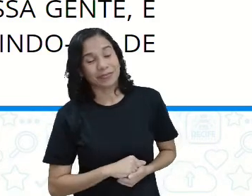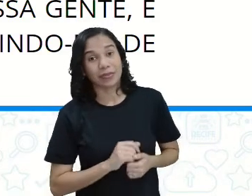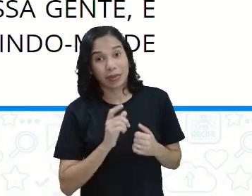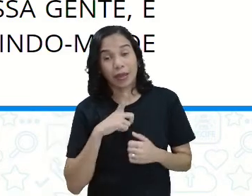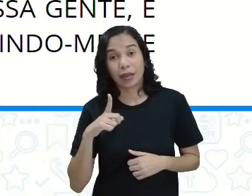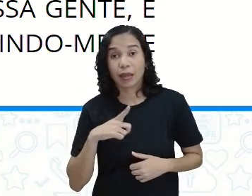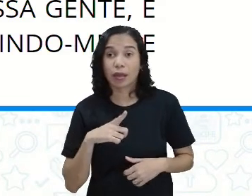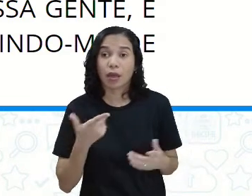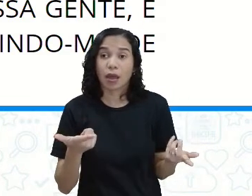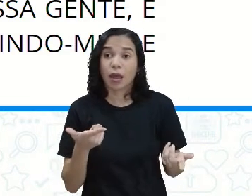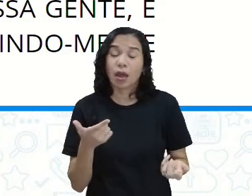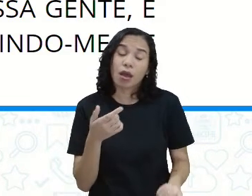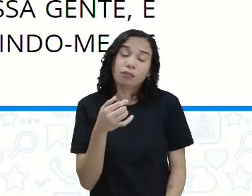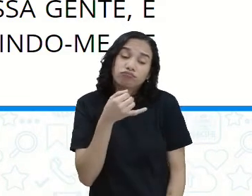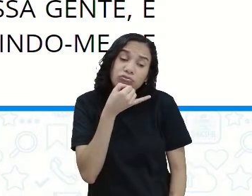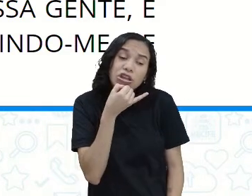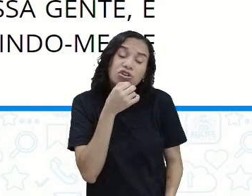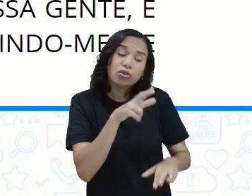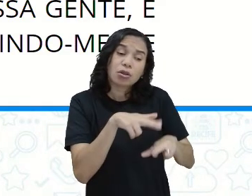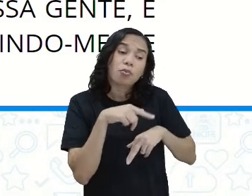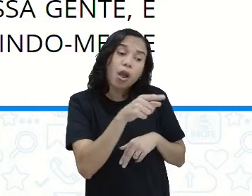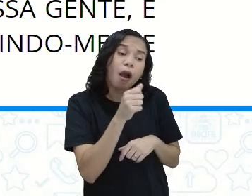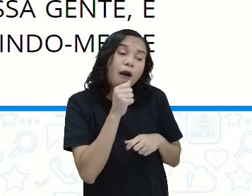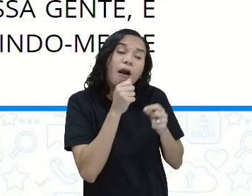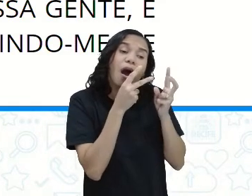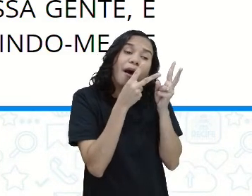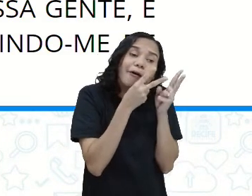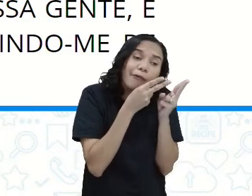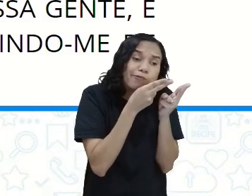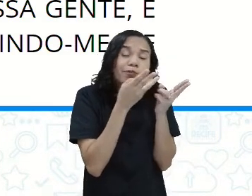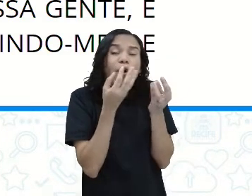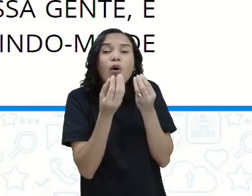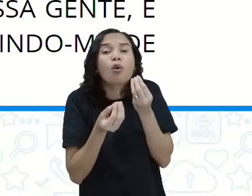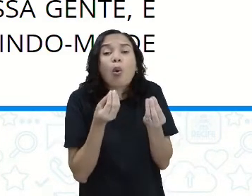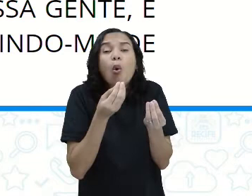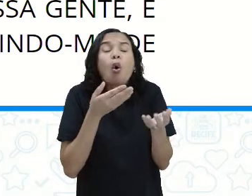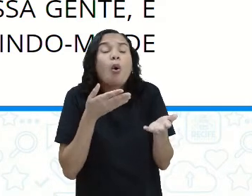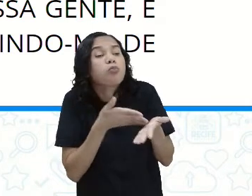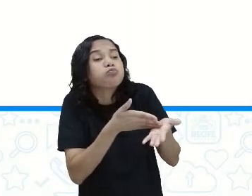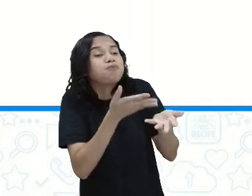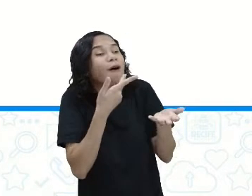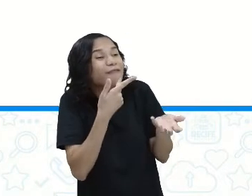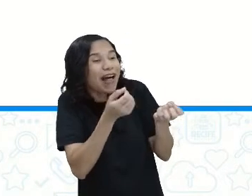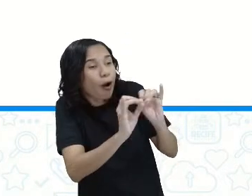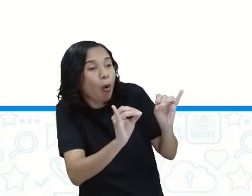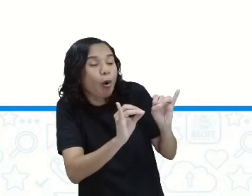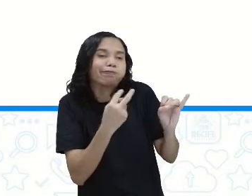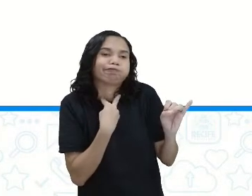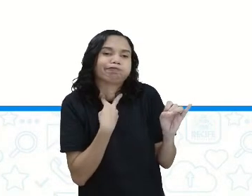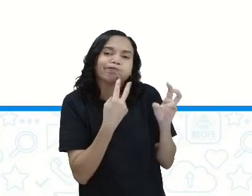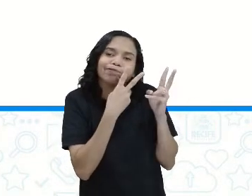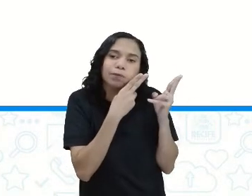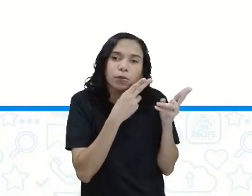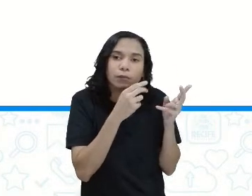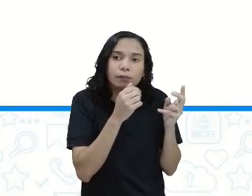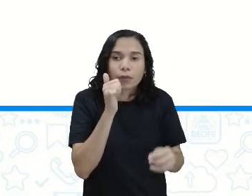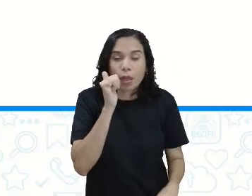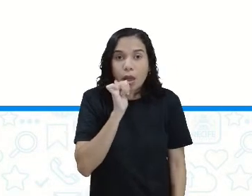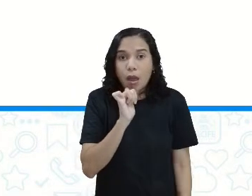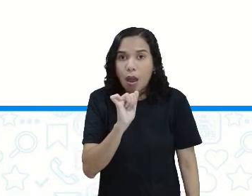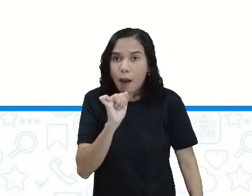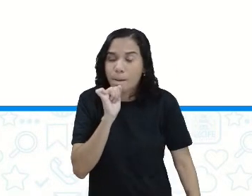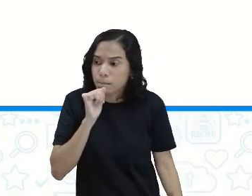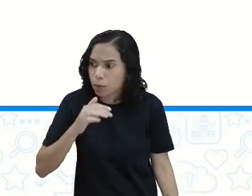E lamentei que ele estivesse a dormir, impedindo-me de cumprimentá-lo. A mamãe